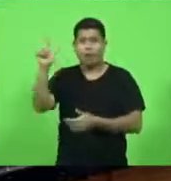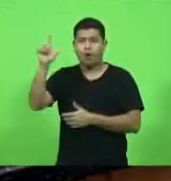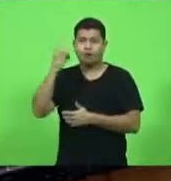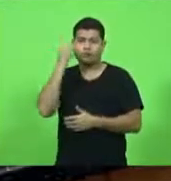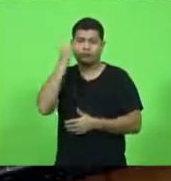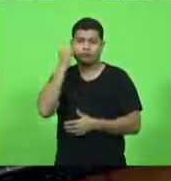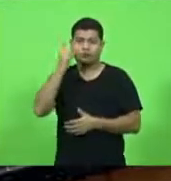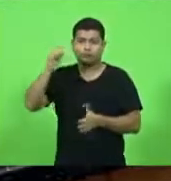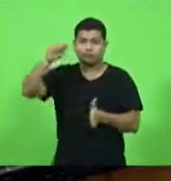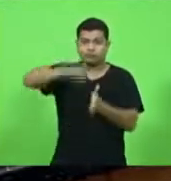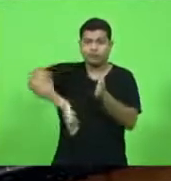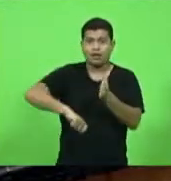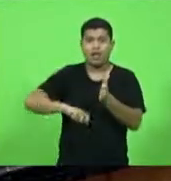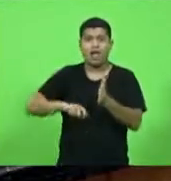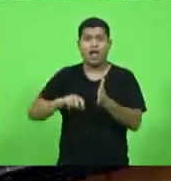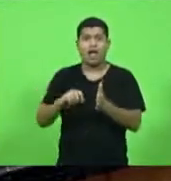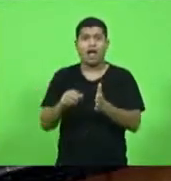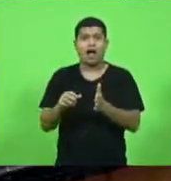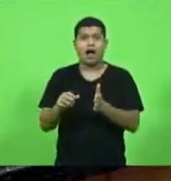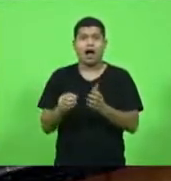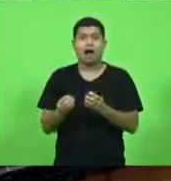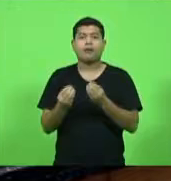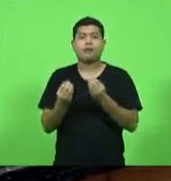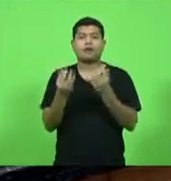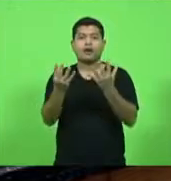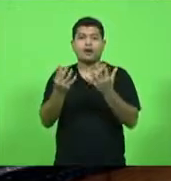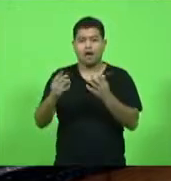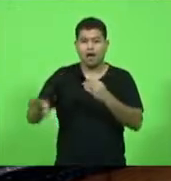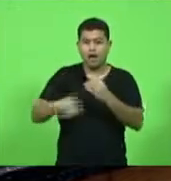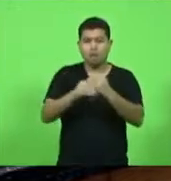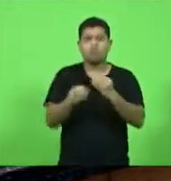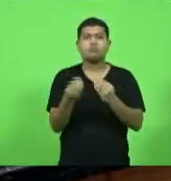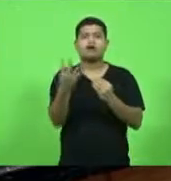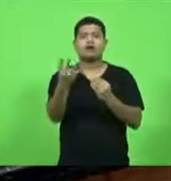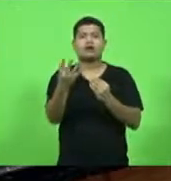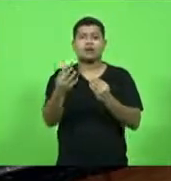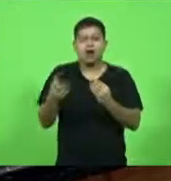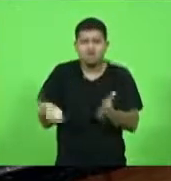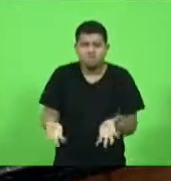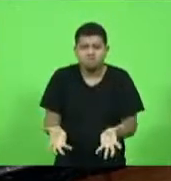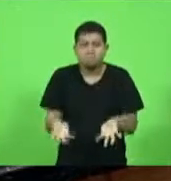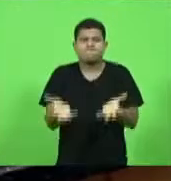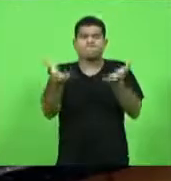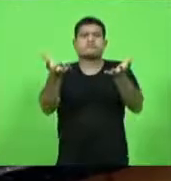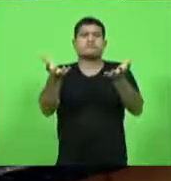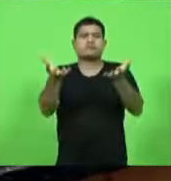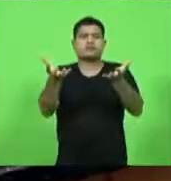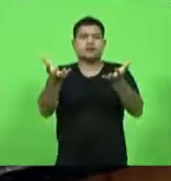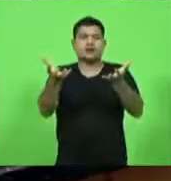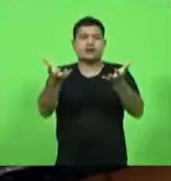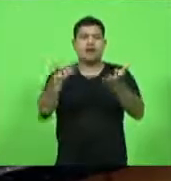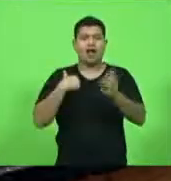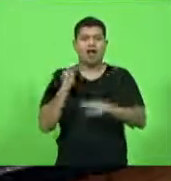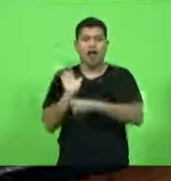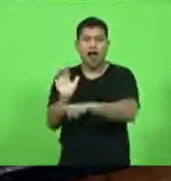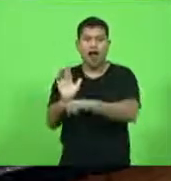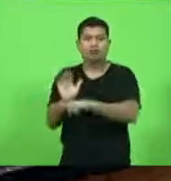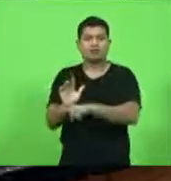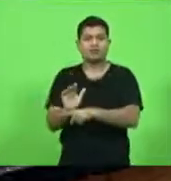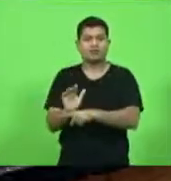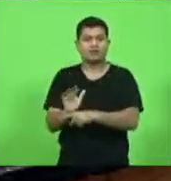para edificar, ou eu estou errado, deputado Kennedy Nunes? A emenda é para edificar, para ajudar a